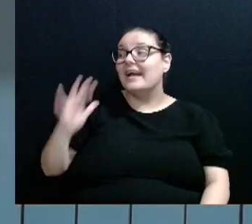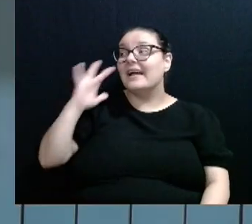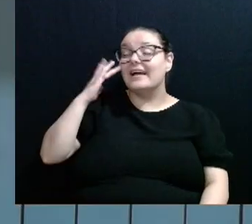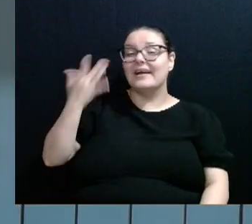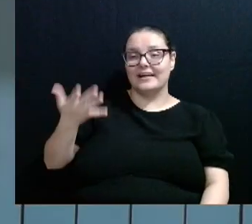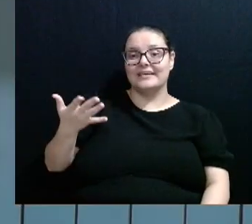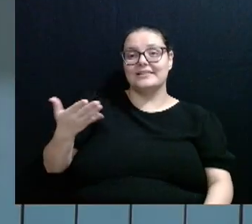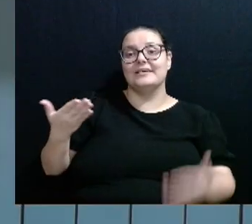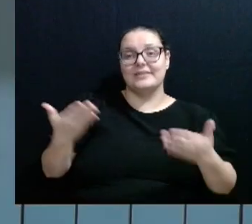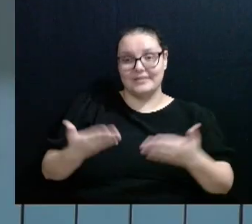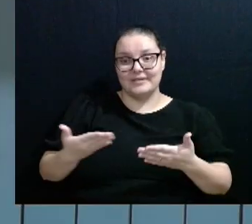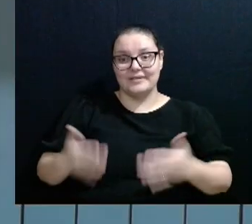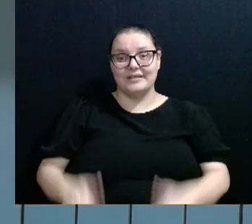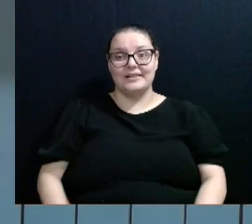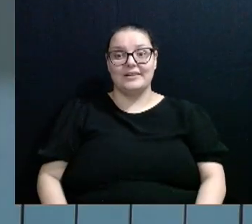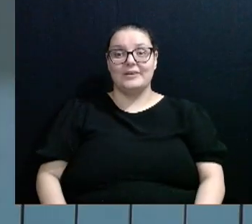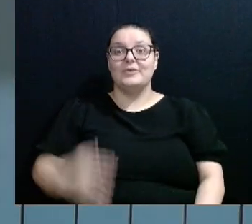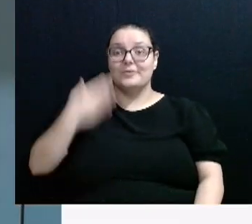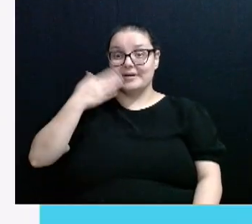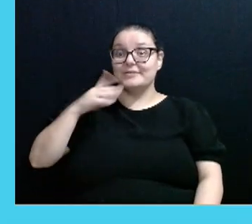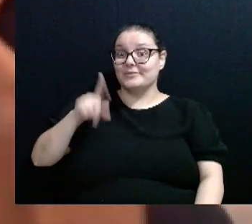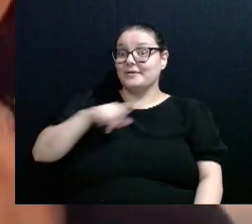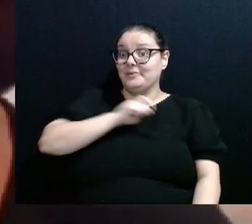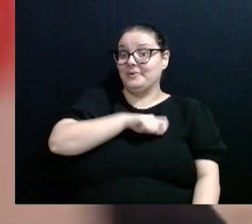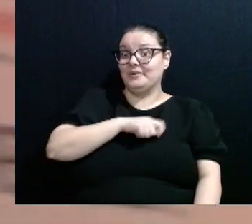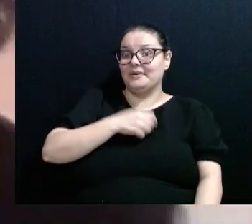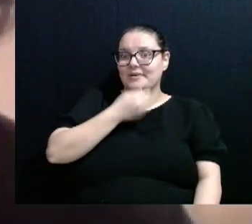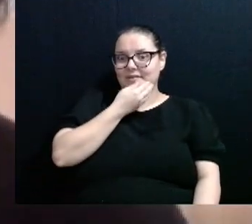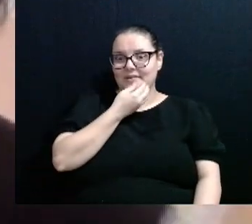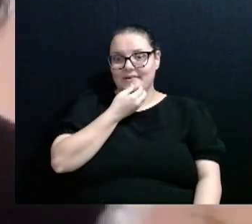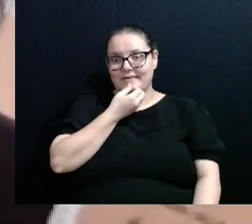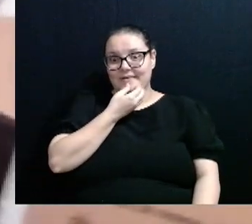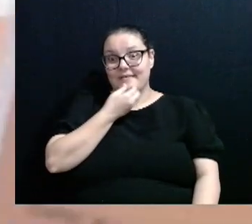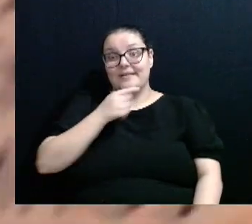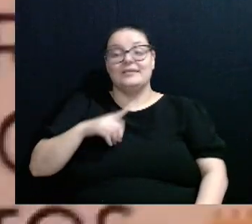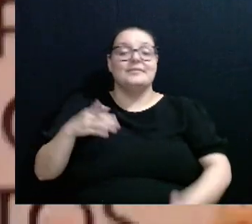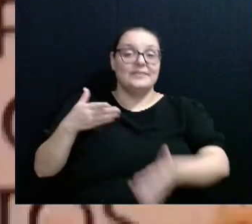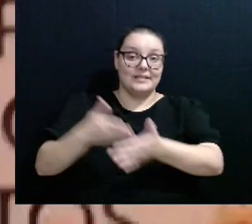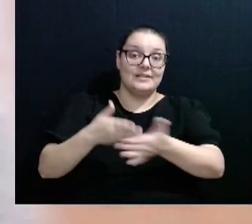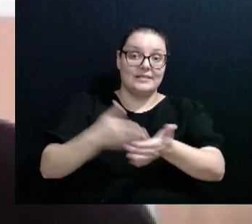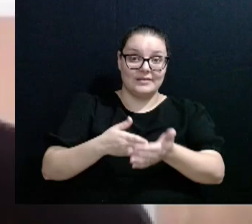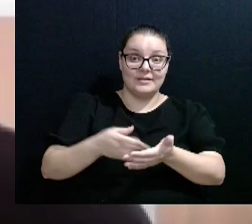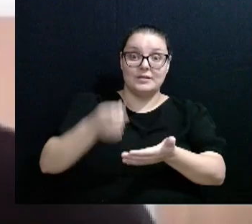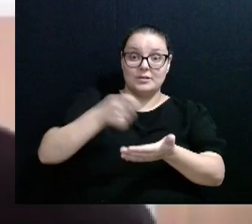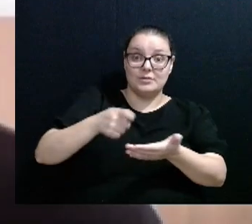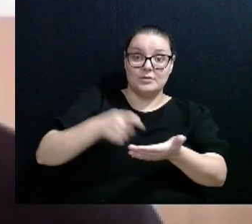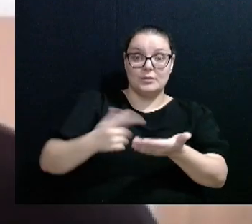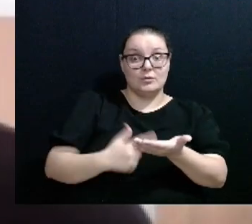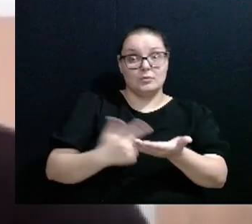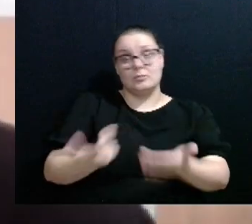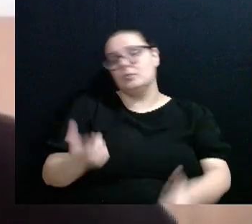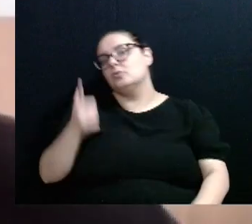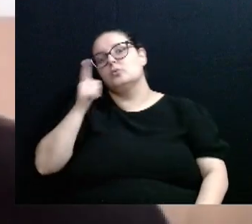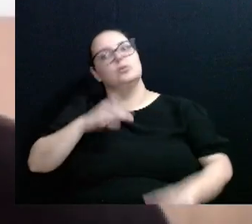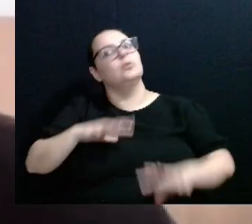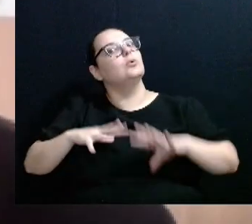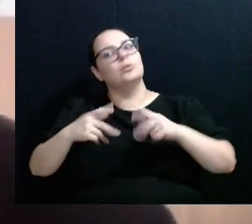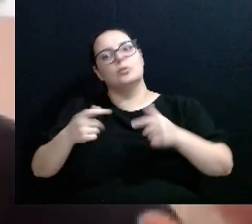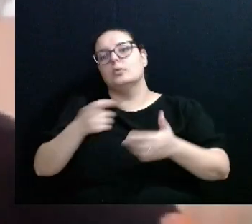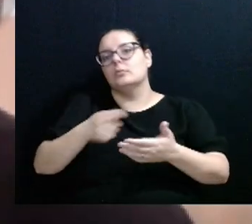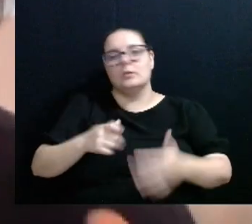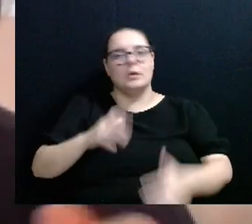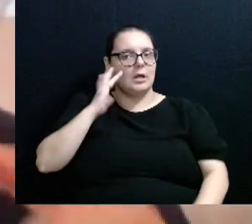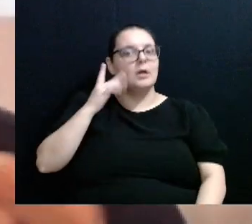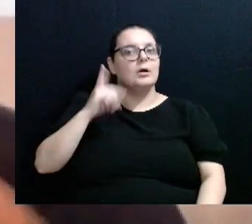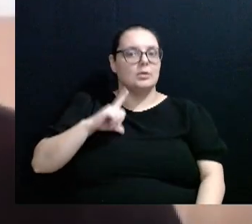vilão. Eu tive que limitar, né? Quando você escreve um livro, você não consegue escrever tudo. Eu acho que tem mais de 60